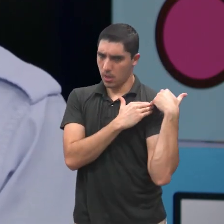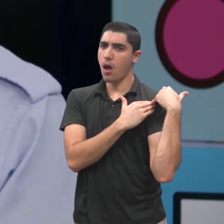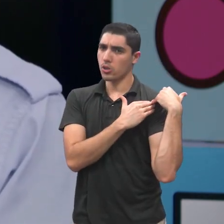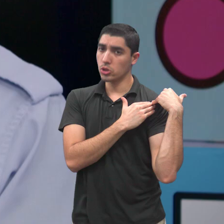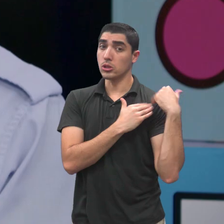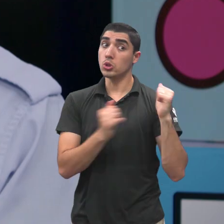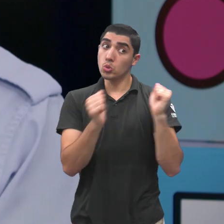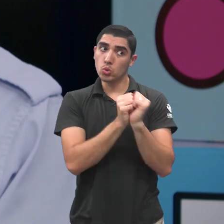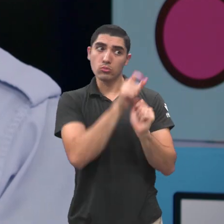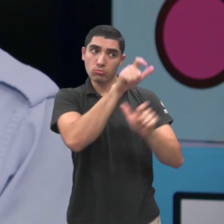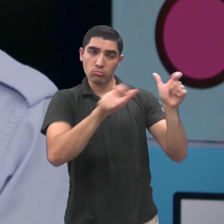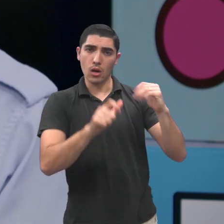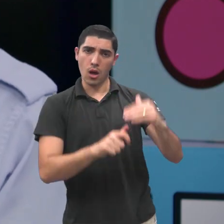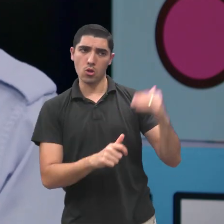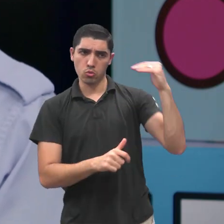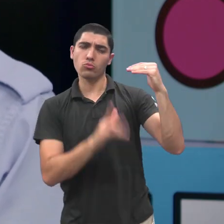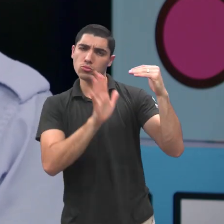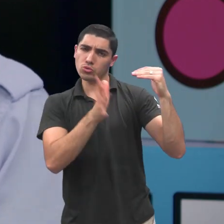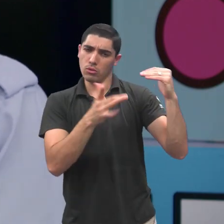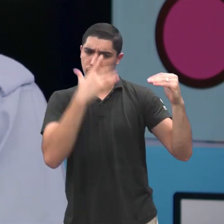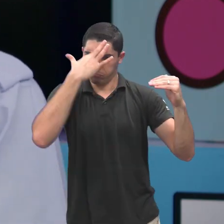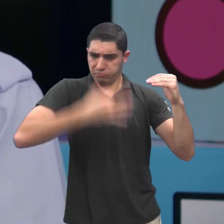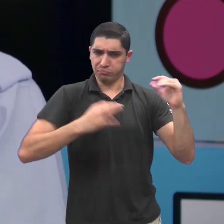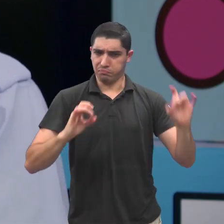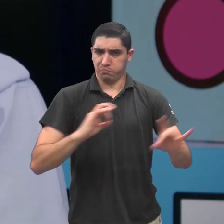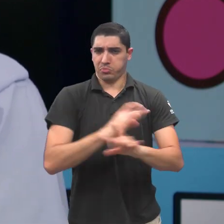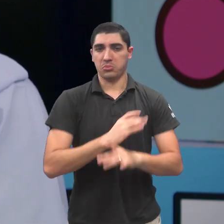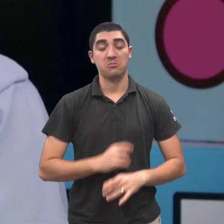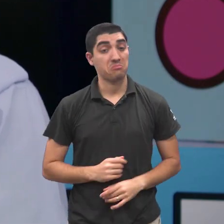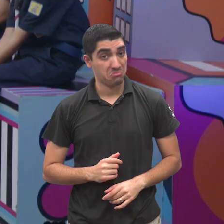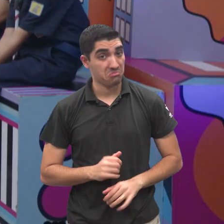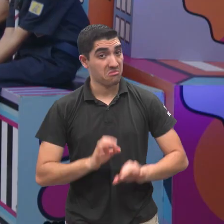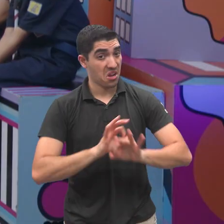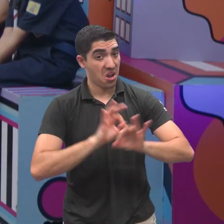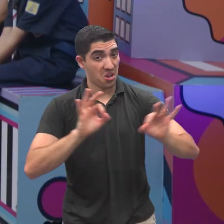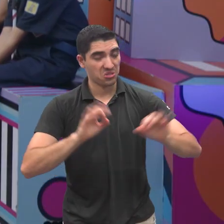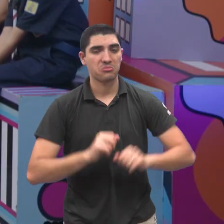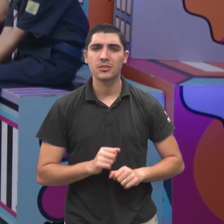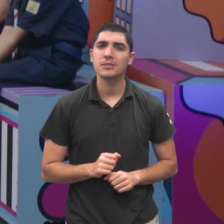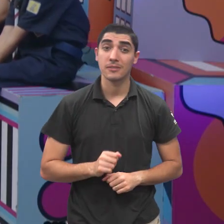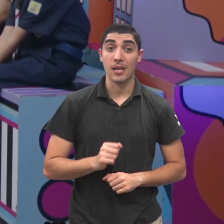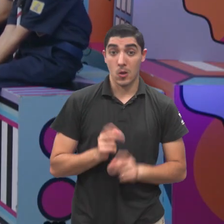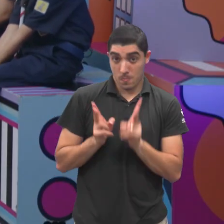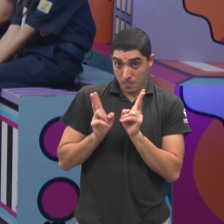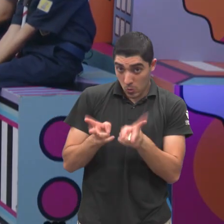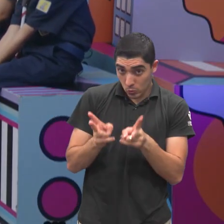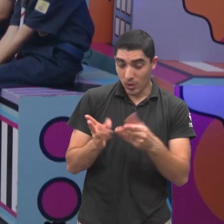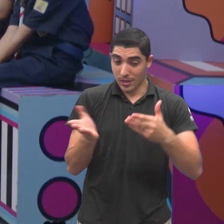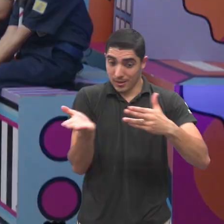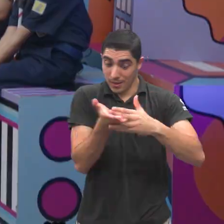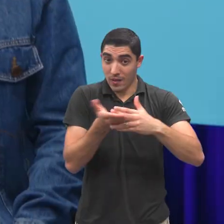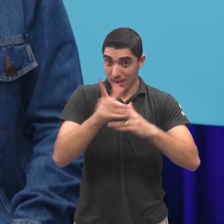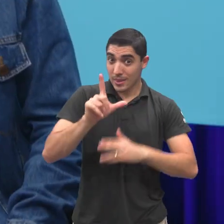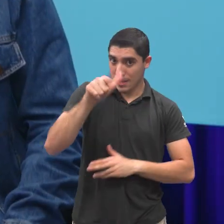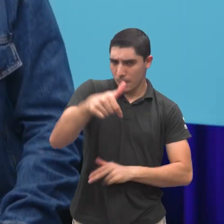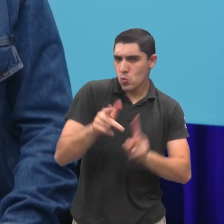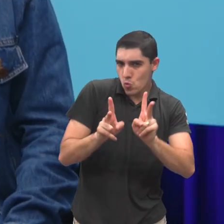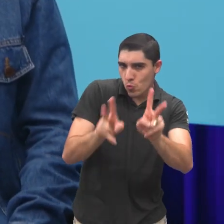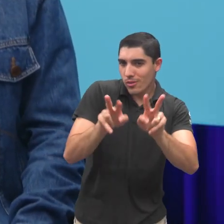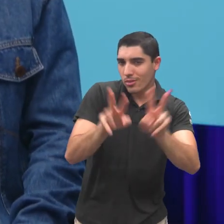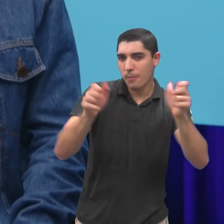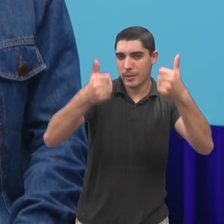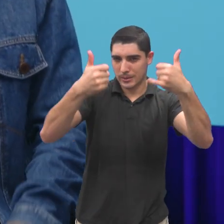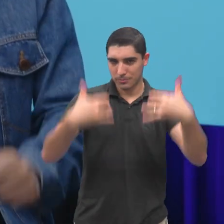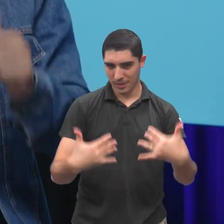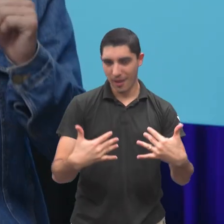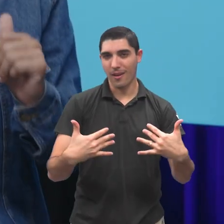responsabilidade e com adultos preparados para isso. Ótimo. Muito bom. E a gente vai continuar falando sobre isso no próximo bloco, né, Thiago?